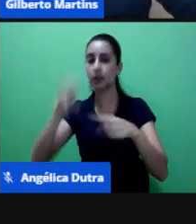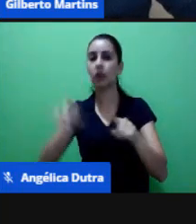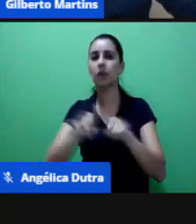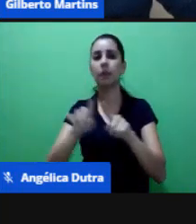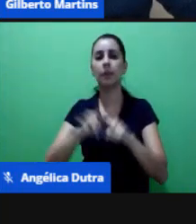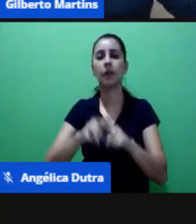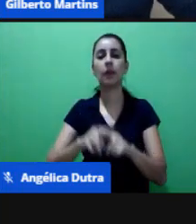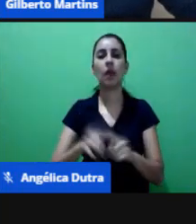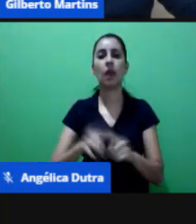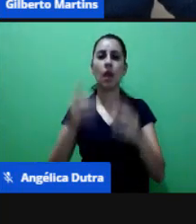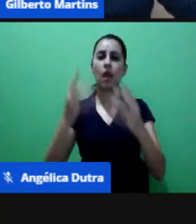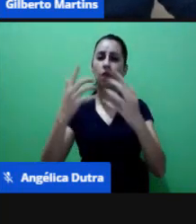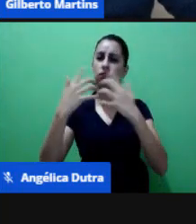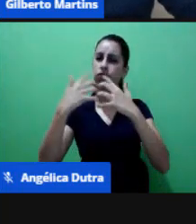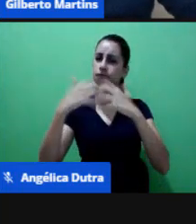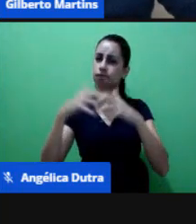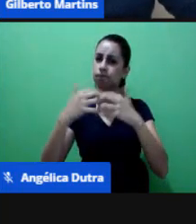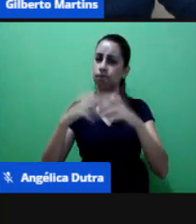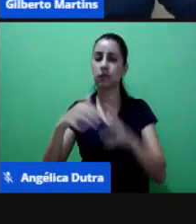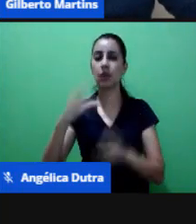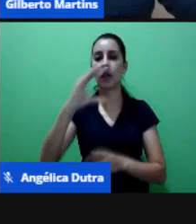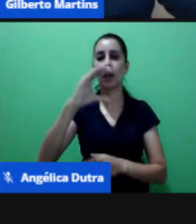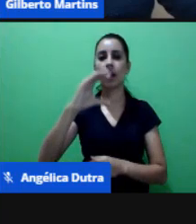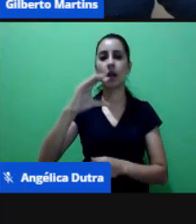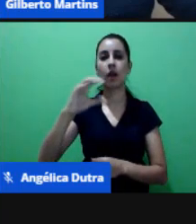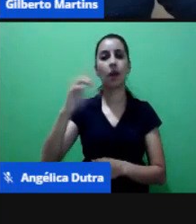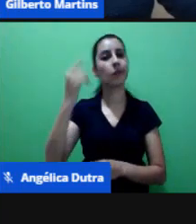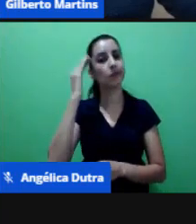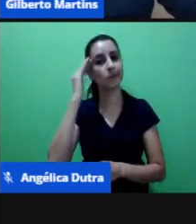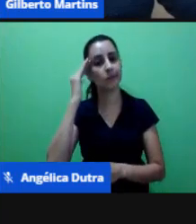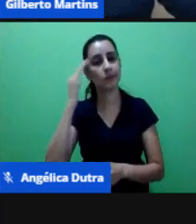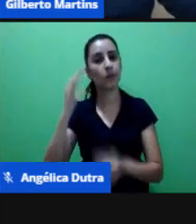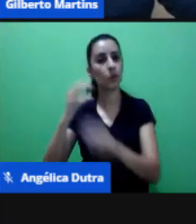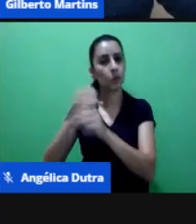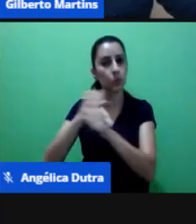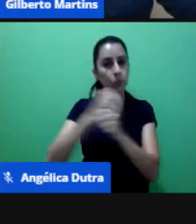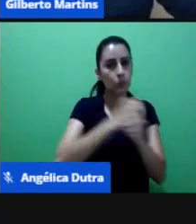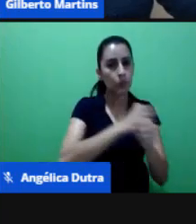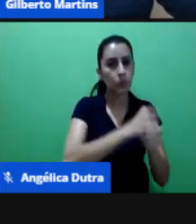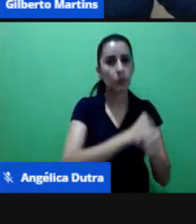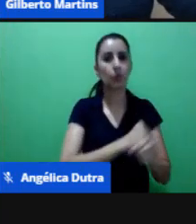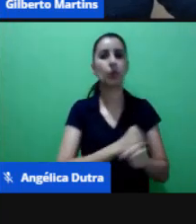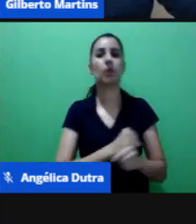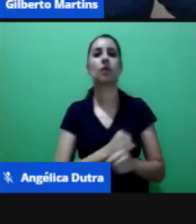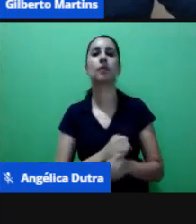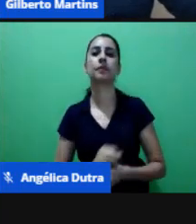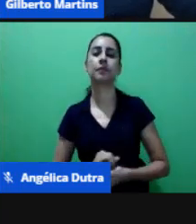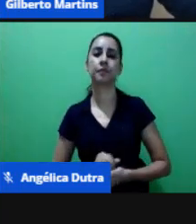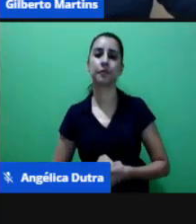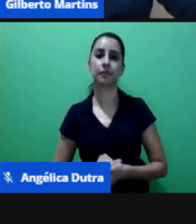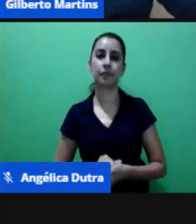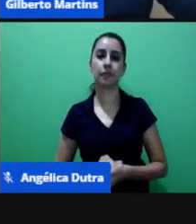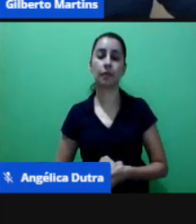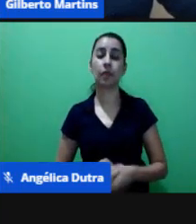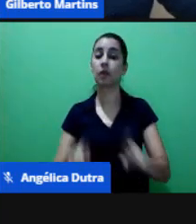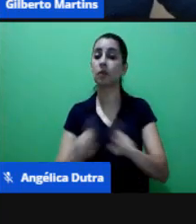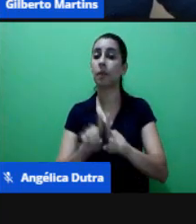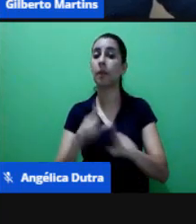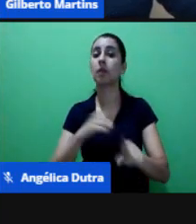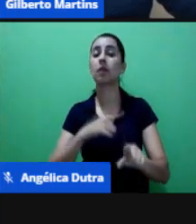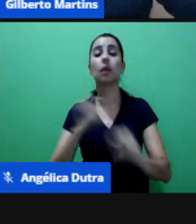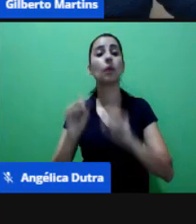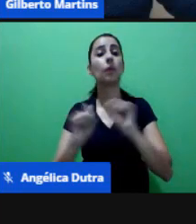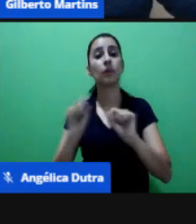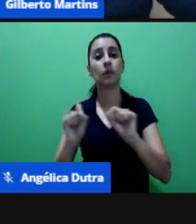cálculos, utilizando algoritmos convencionais e não convencionais. Ainda temos,